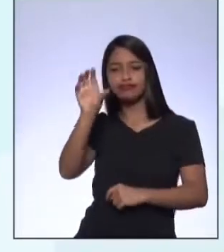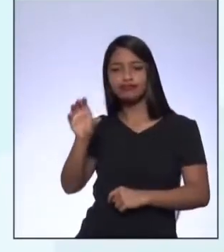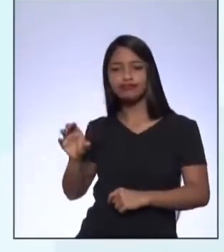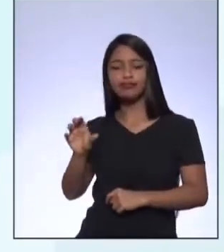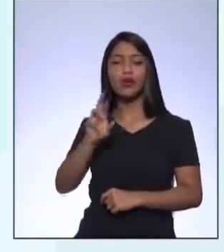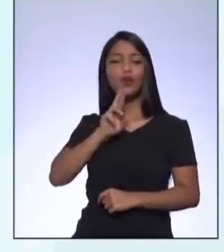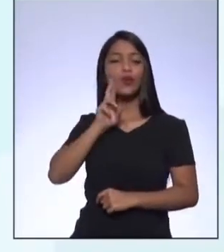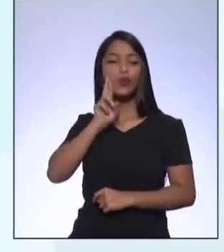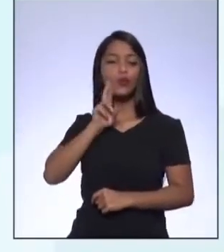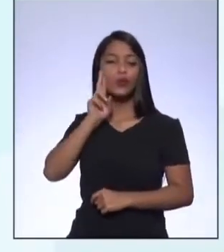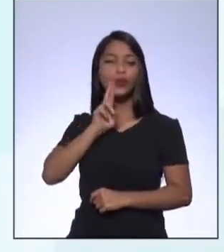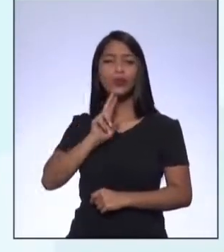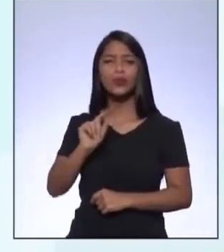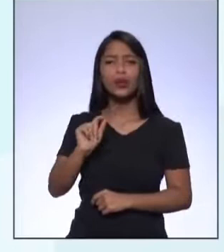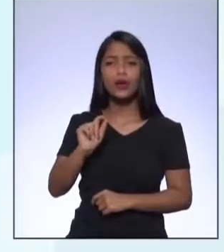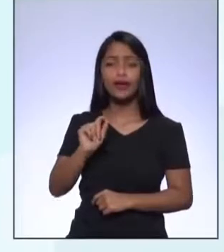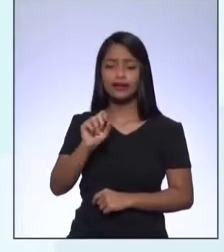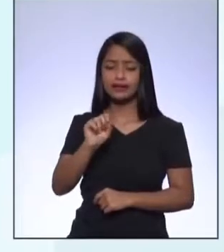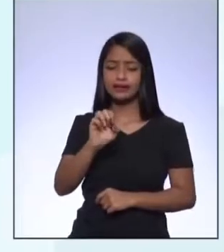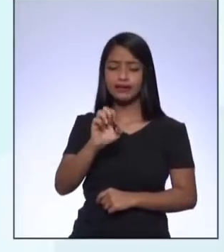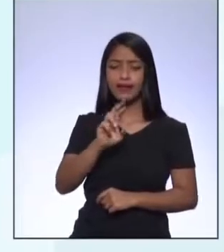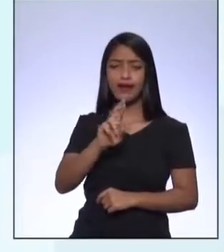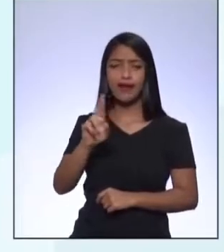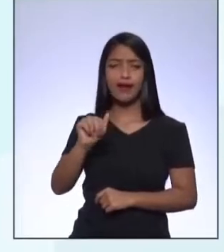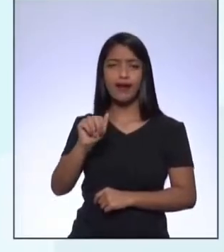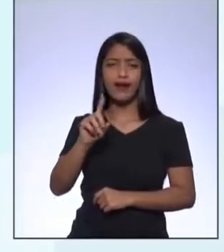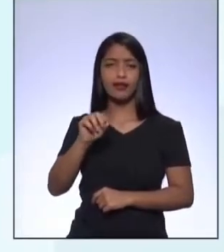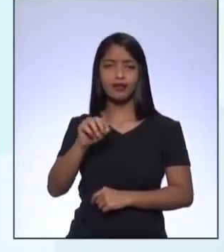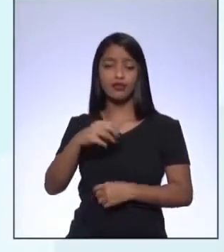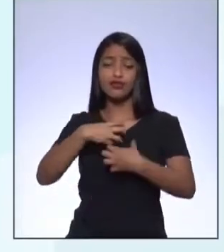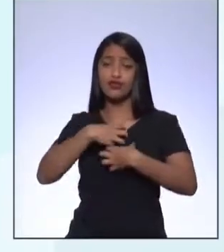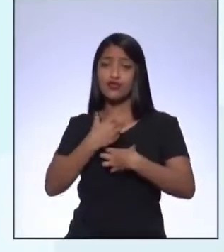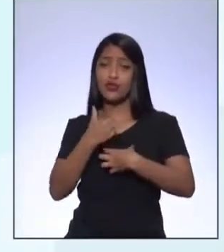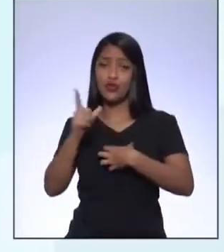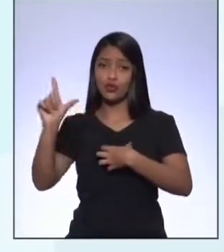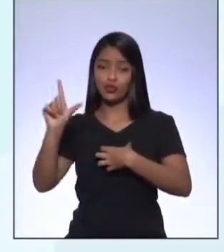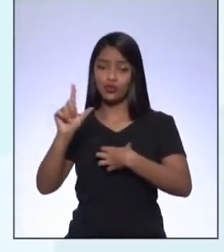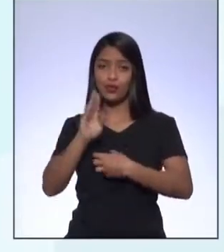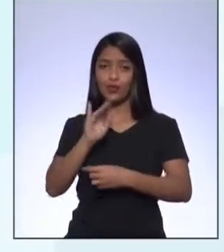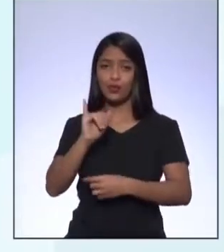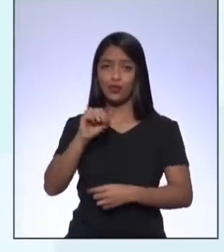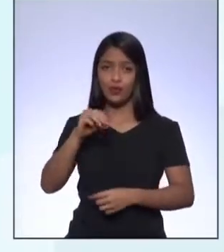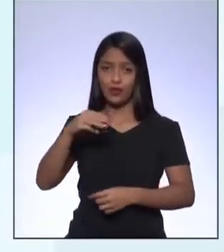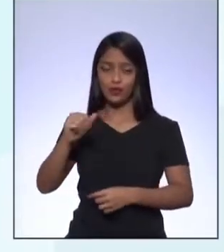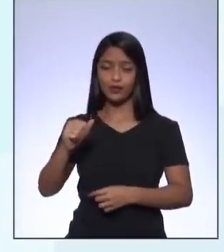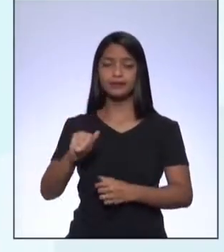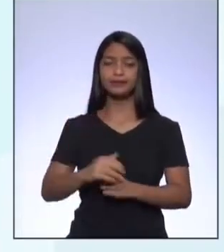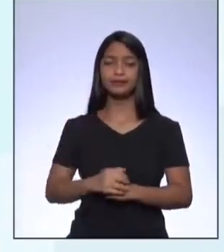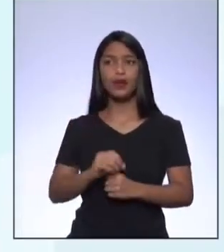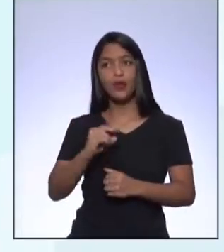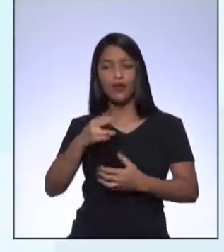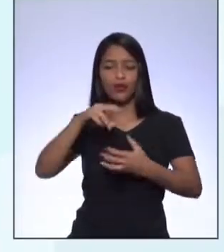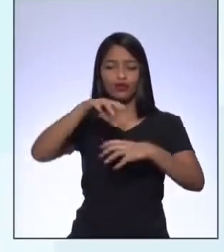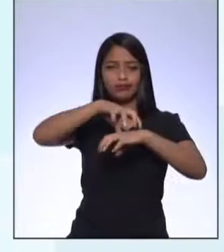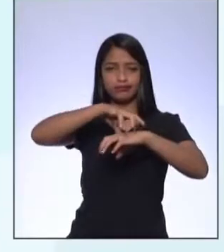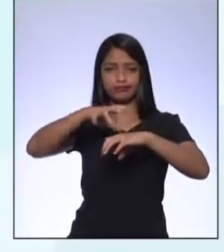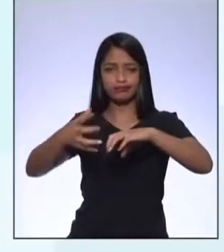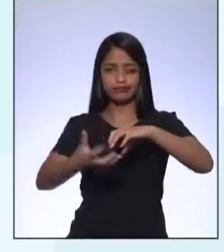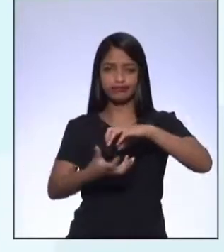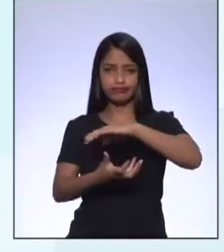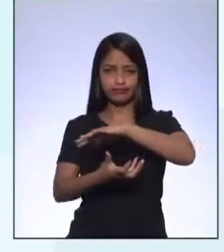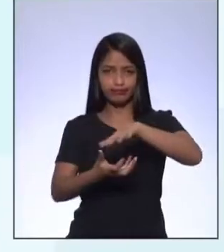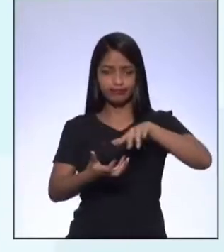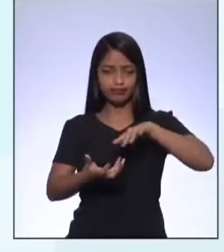rosinha, eu vou ter o Cerrado, que é um outro tipo de bioma. E depois, ou de ecossistema. E